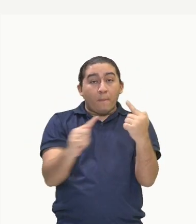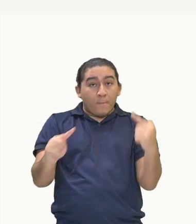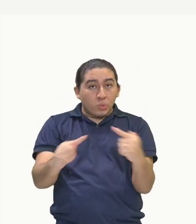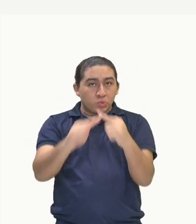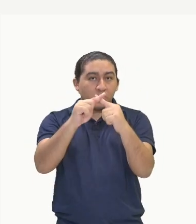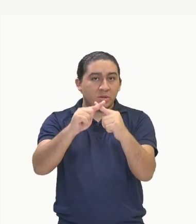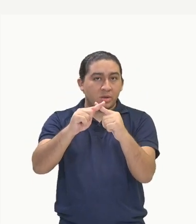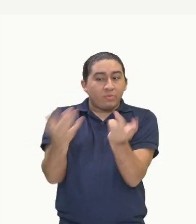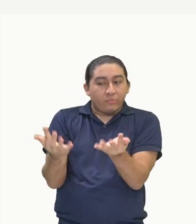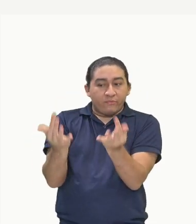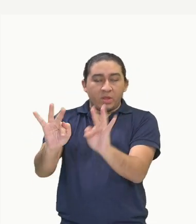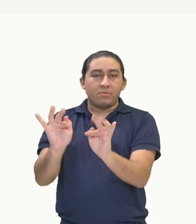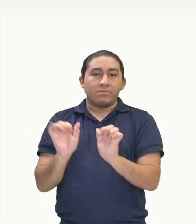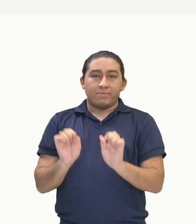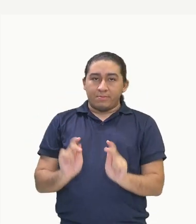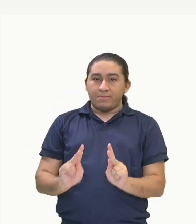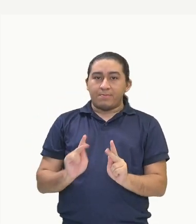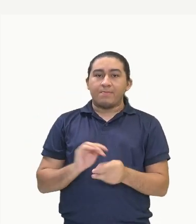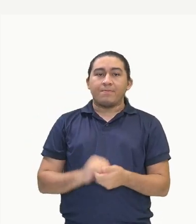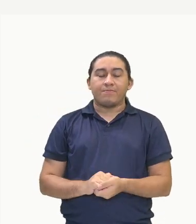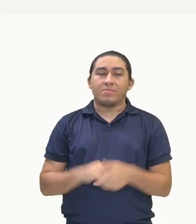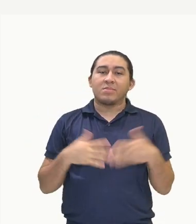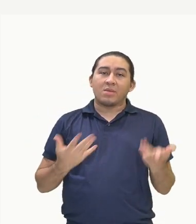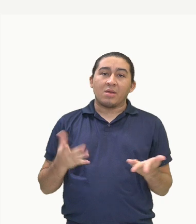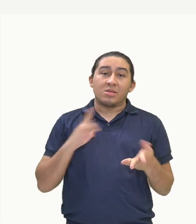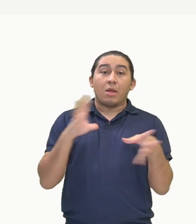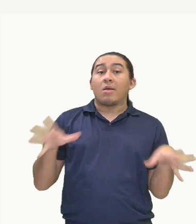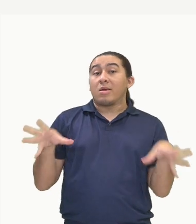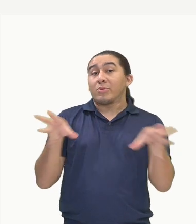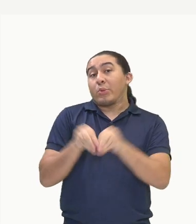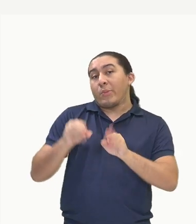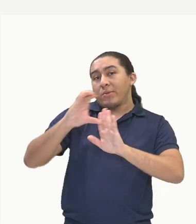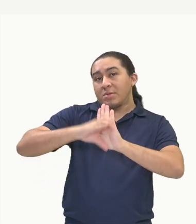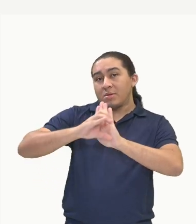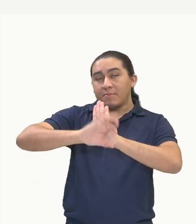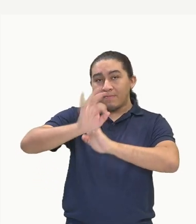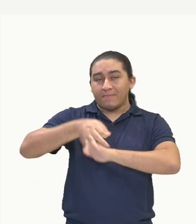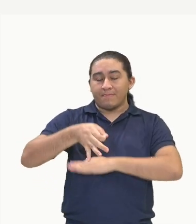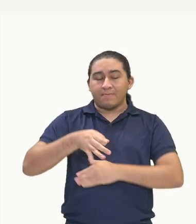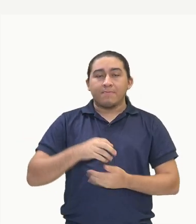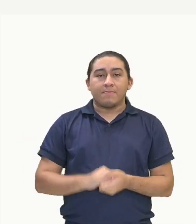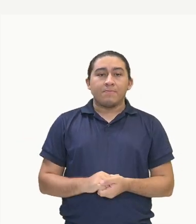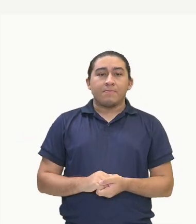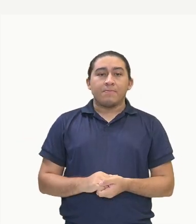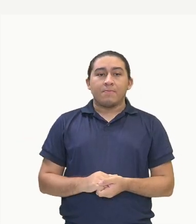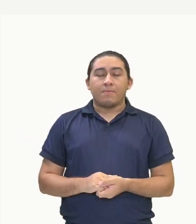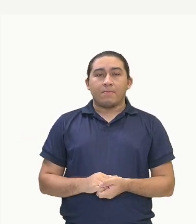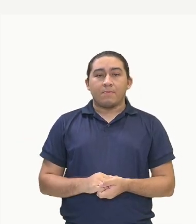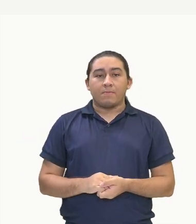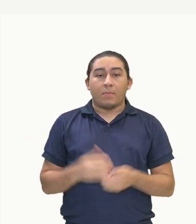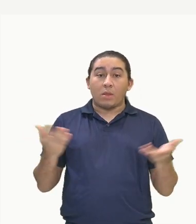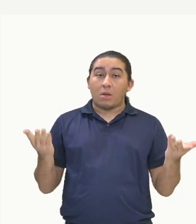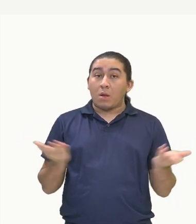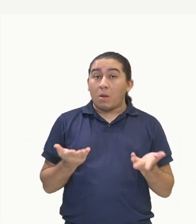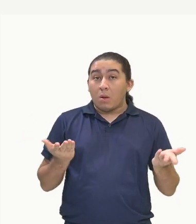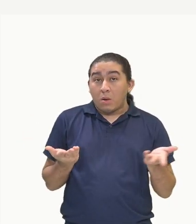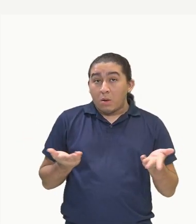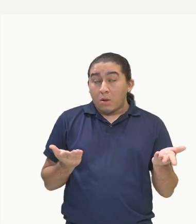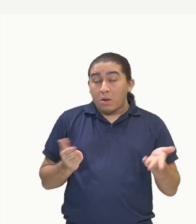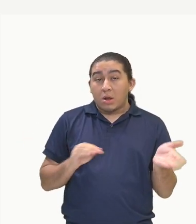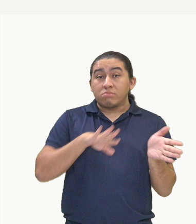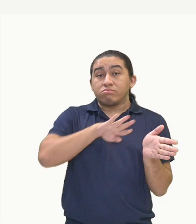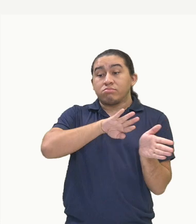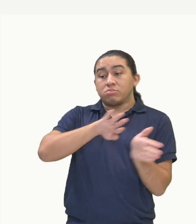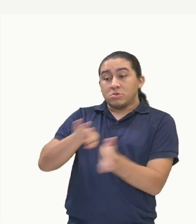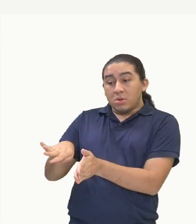tá certo? Então tá aí o resumo desses exemplos, ok? Agora nós vamos para um